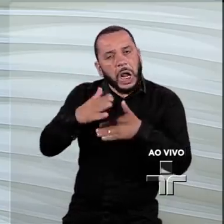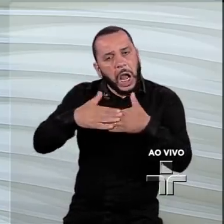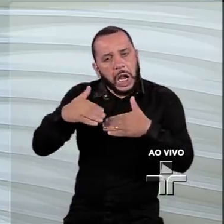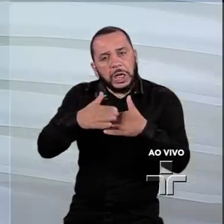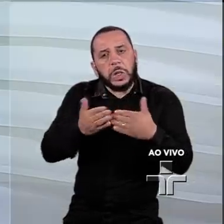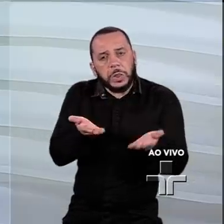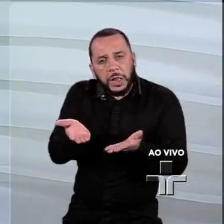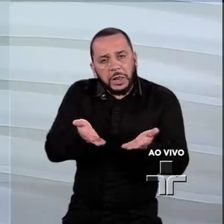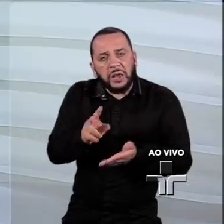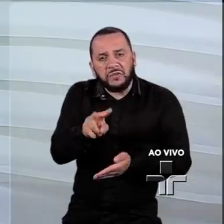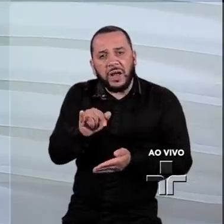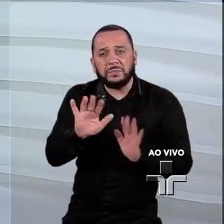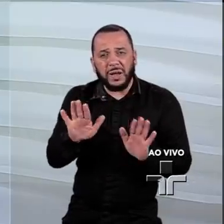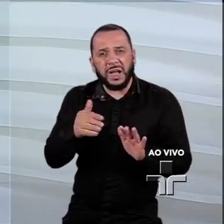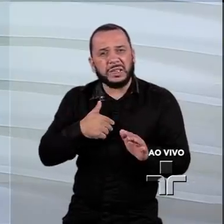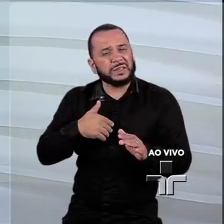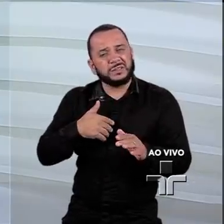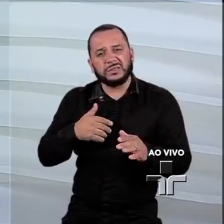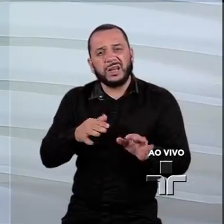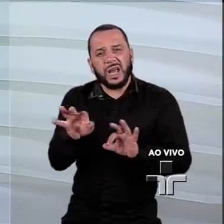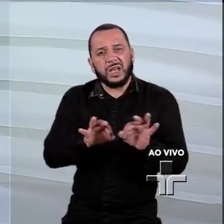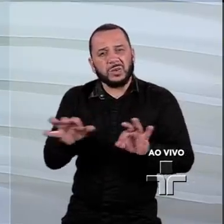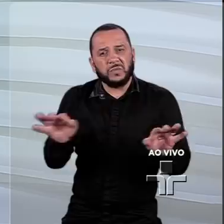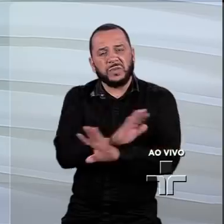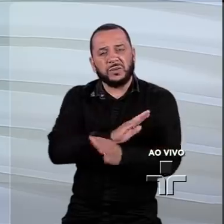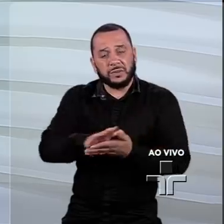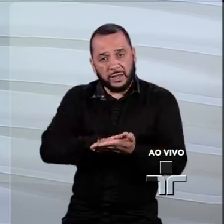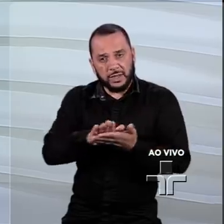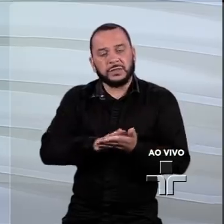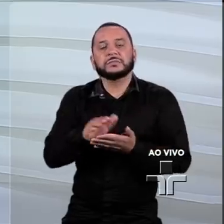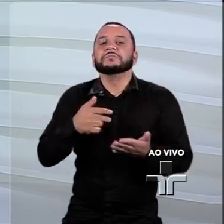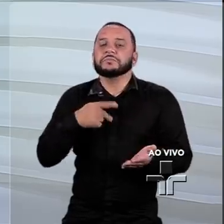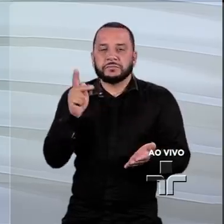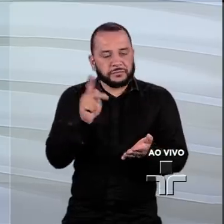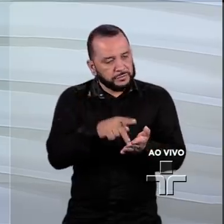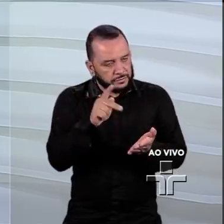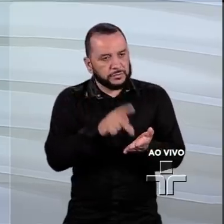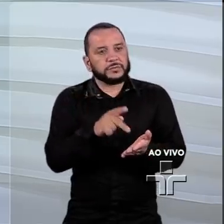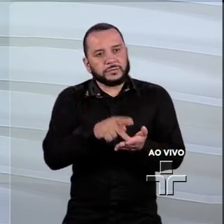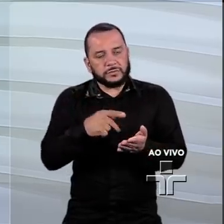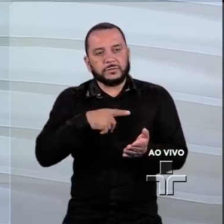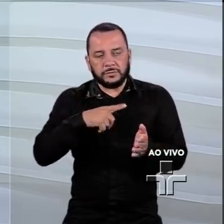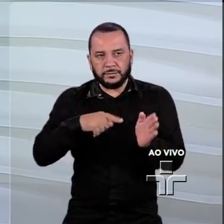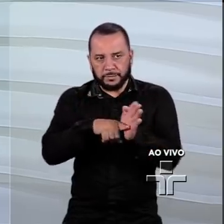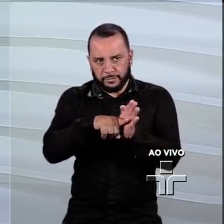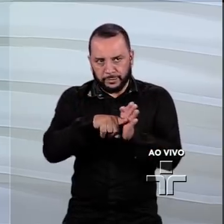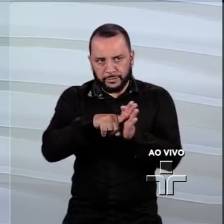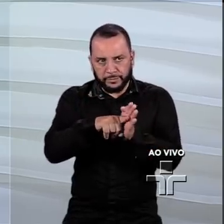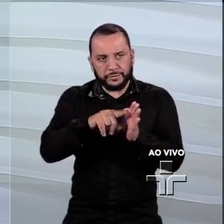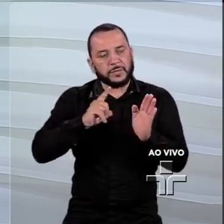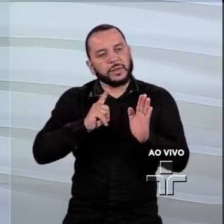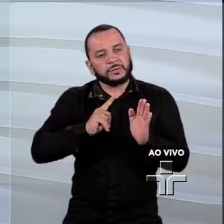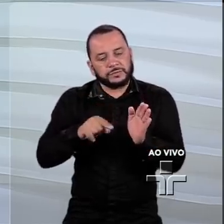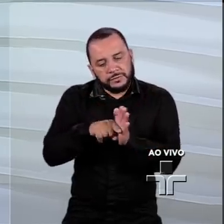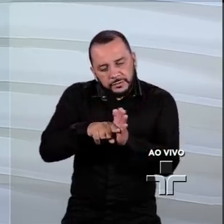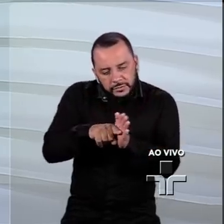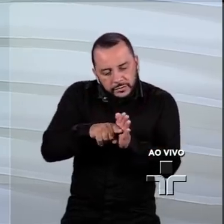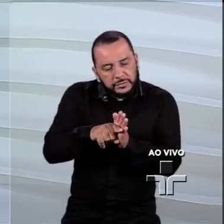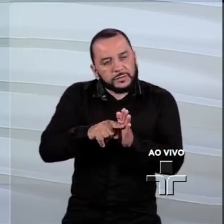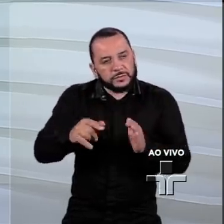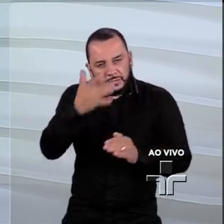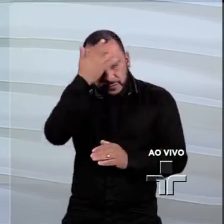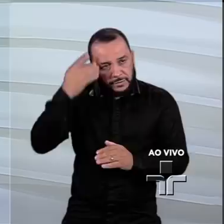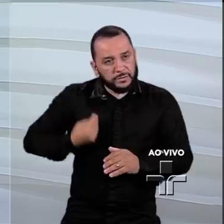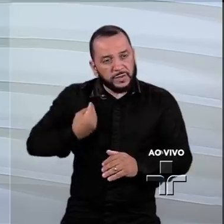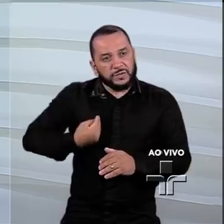Realmente, como você mencionou, o número vem aumentando cada vez mais. Tanto que o censo de morador de rua previsto para o último ano da